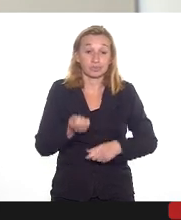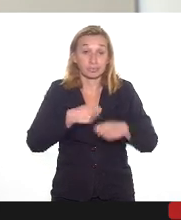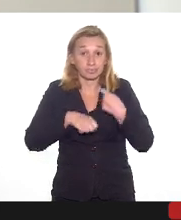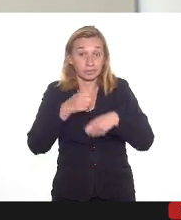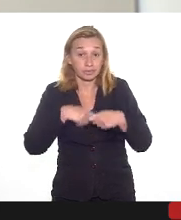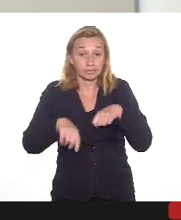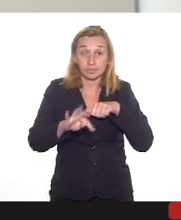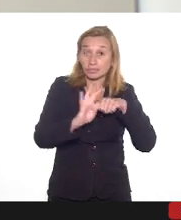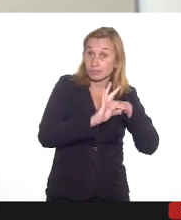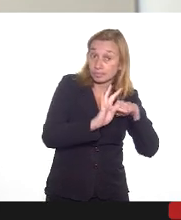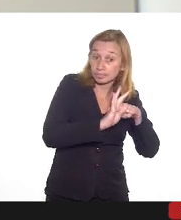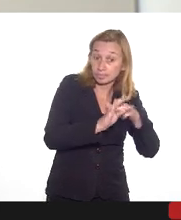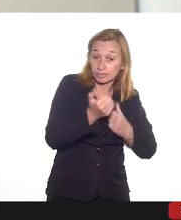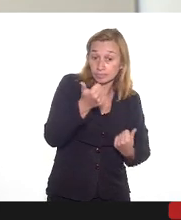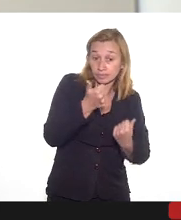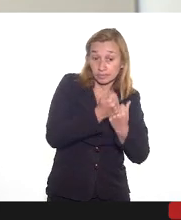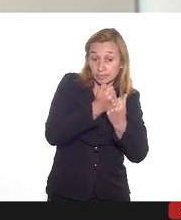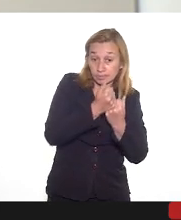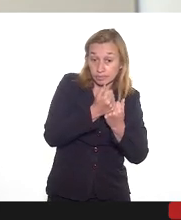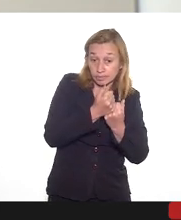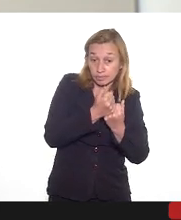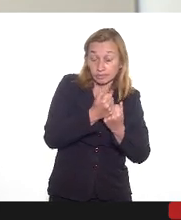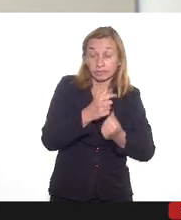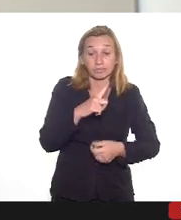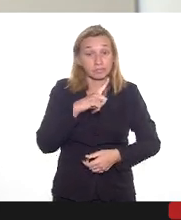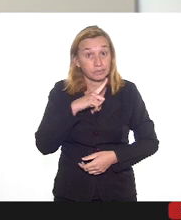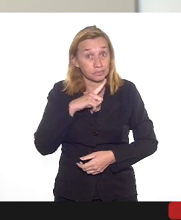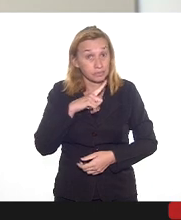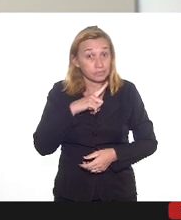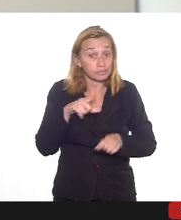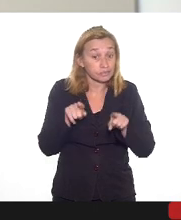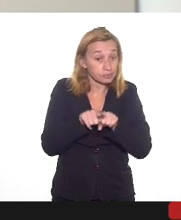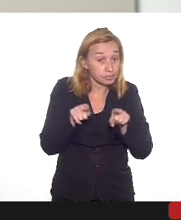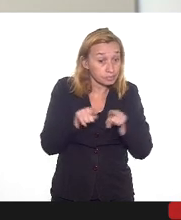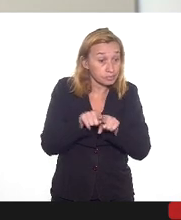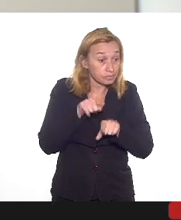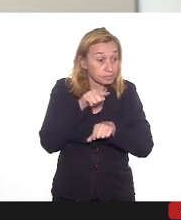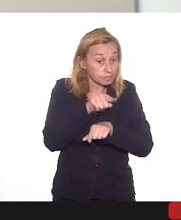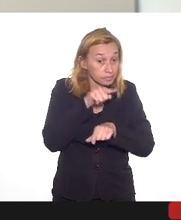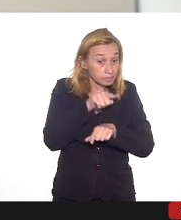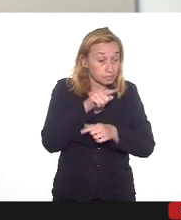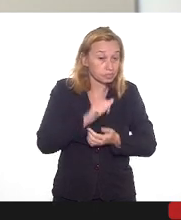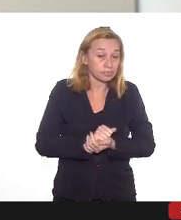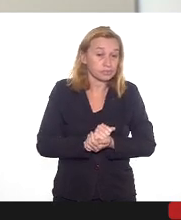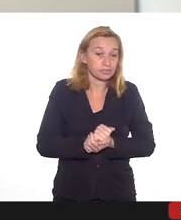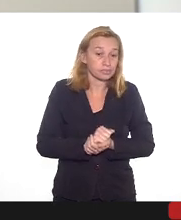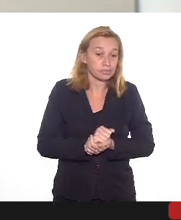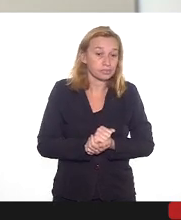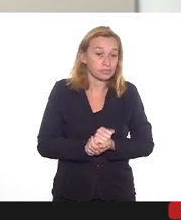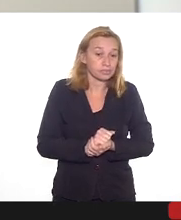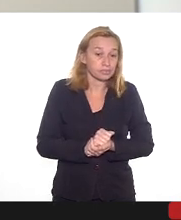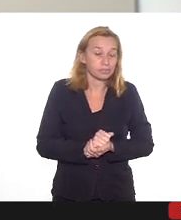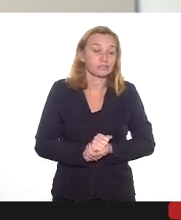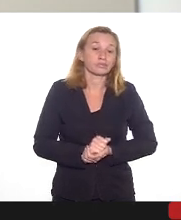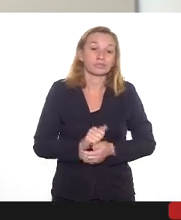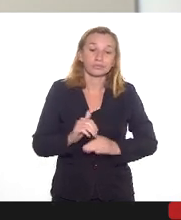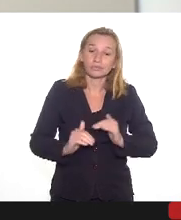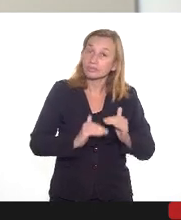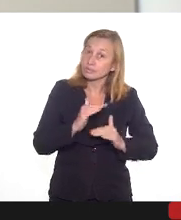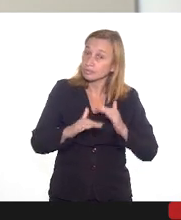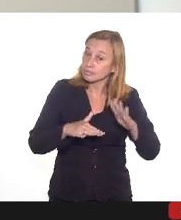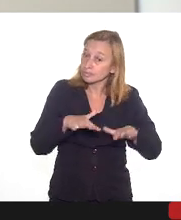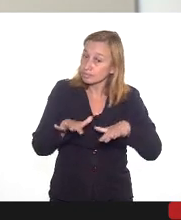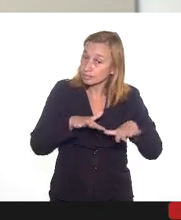administrativos, técnicos, de apoio, para que haja também aí a gratificação de difícil provimento. Né,